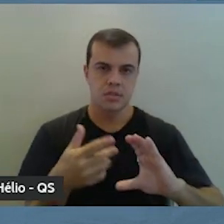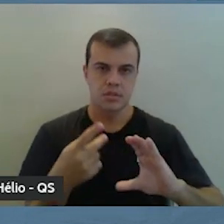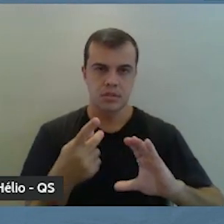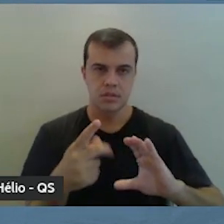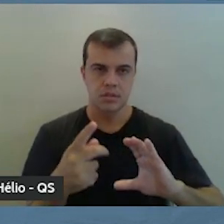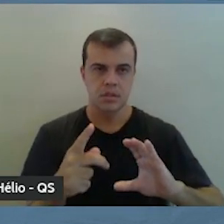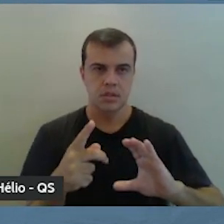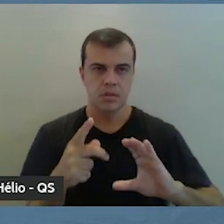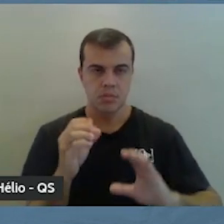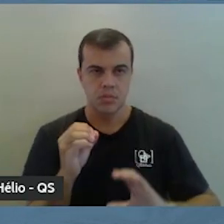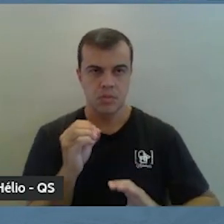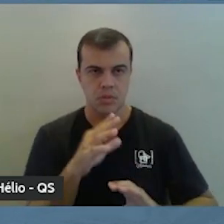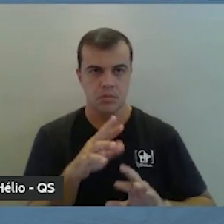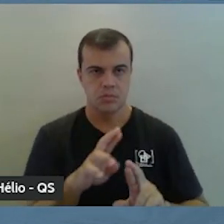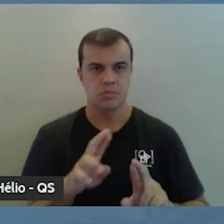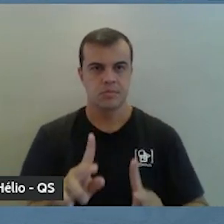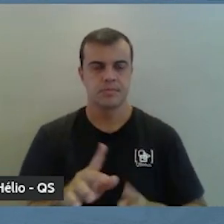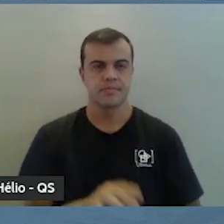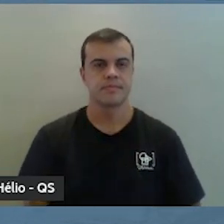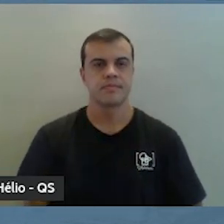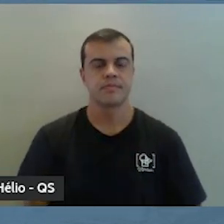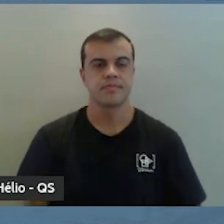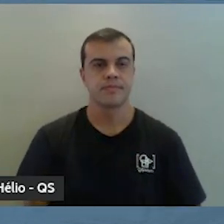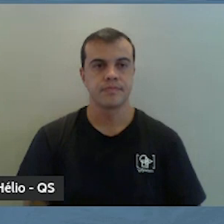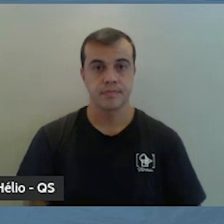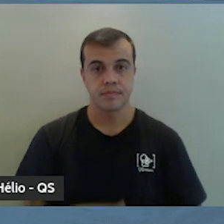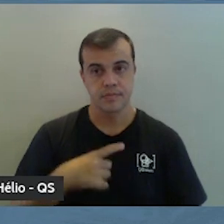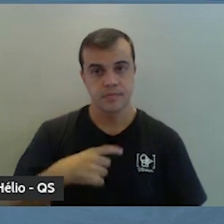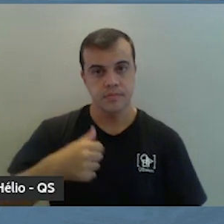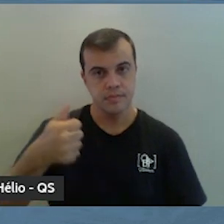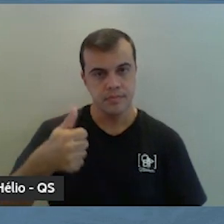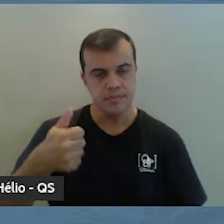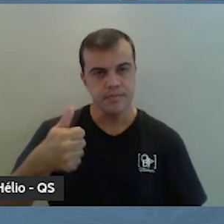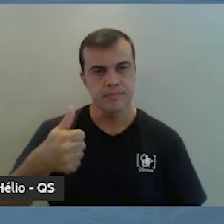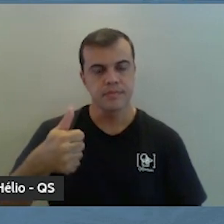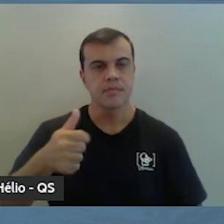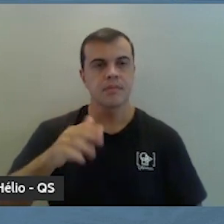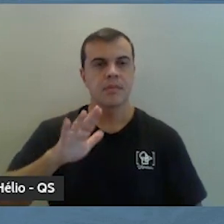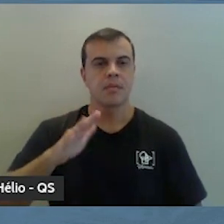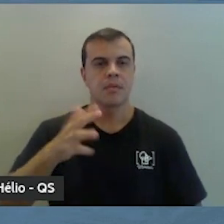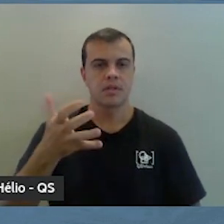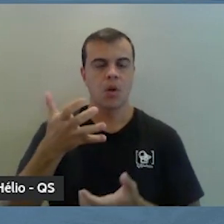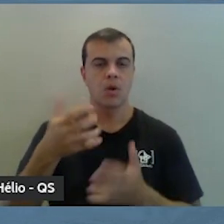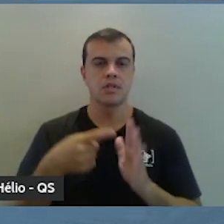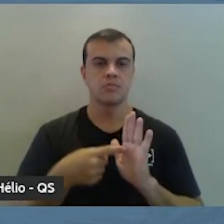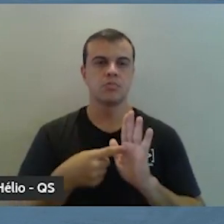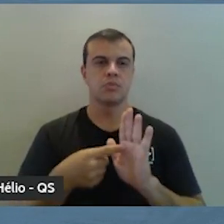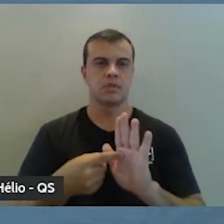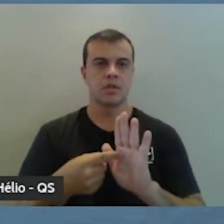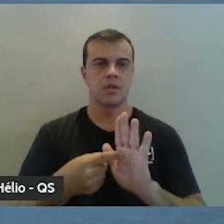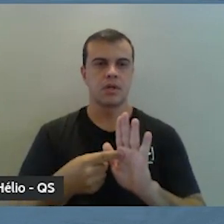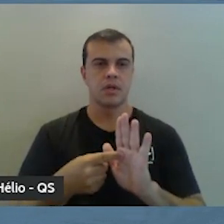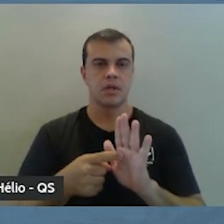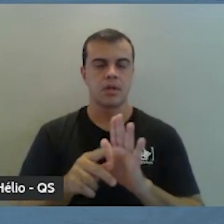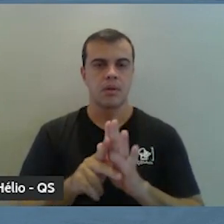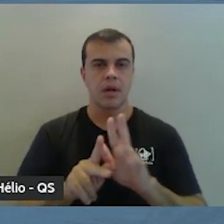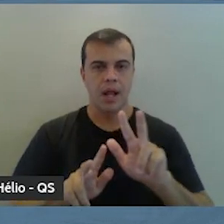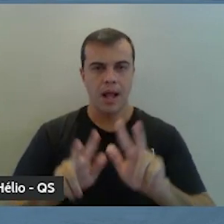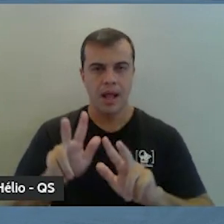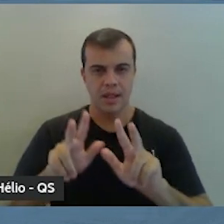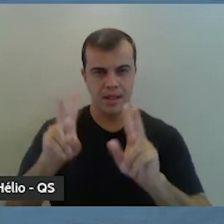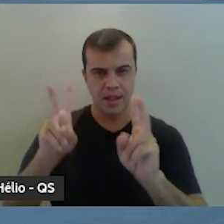o modernismo está rompendo. Então, essa é a primeira frase, mas eu quis trazer o Carnaval em Madureira,